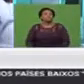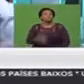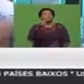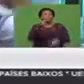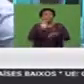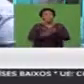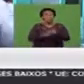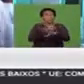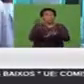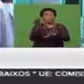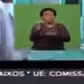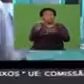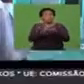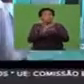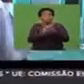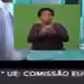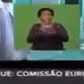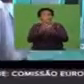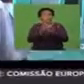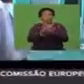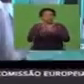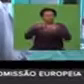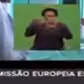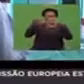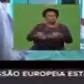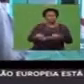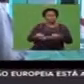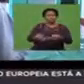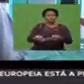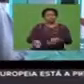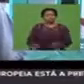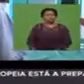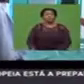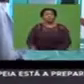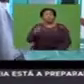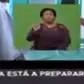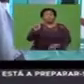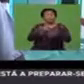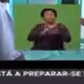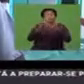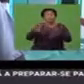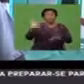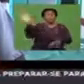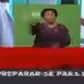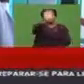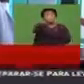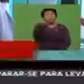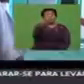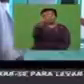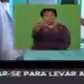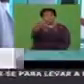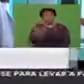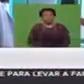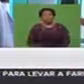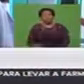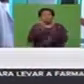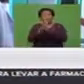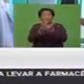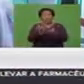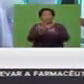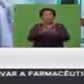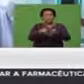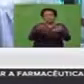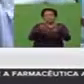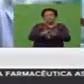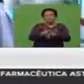pioneiro nisto, já divulgou isto em 115 países. É um colega cirurgião torácico espanhol,